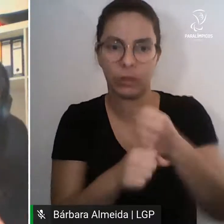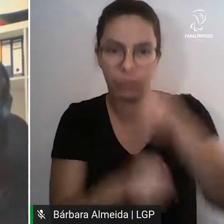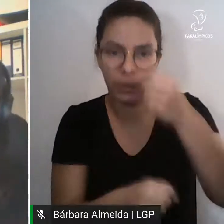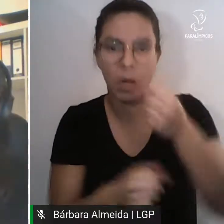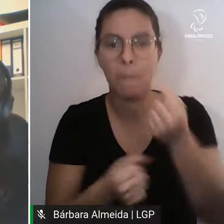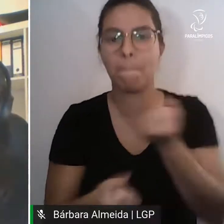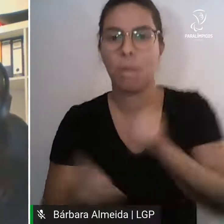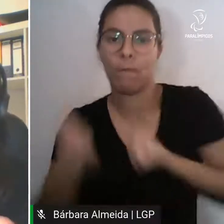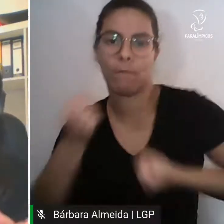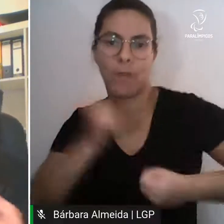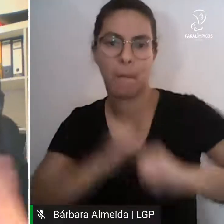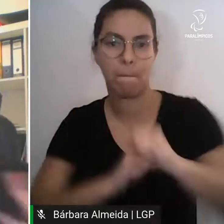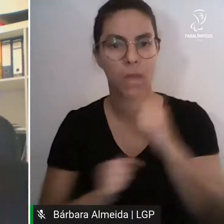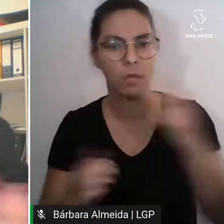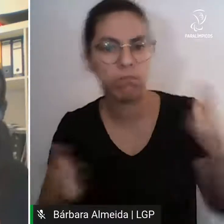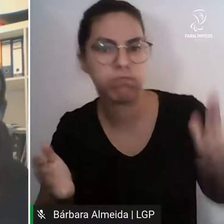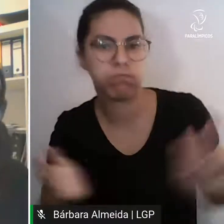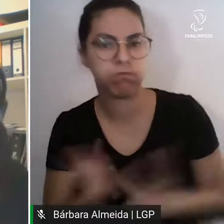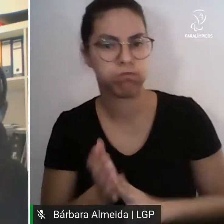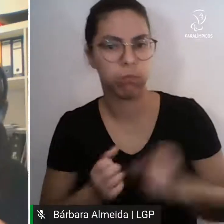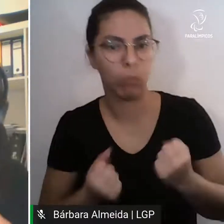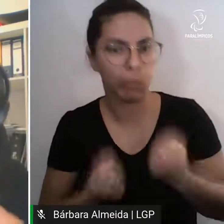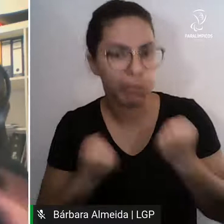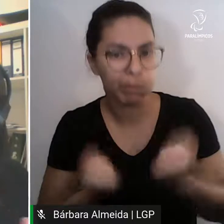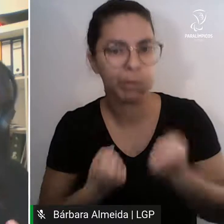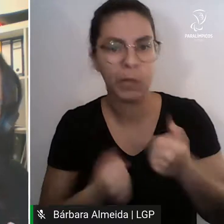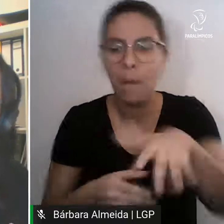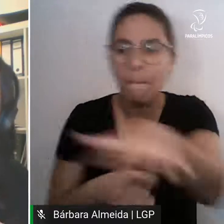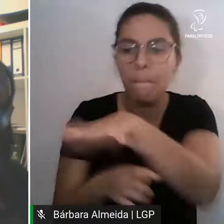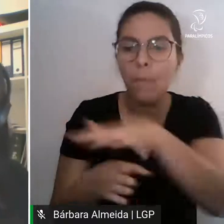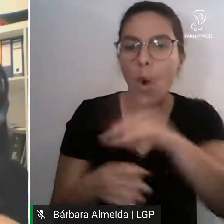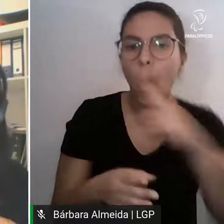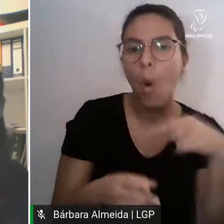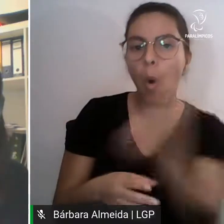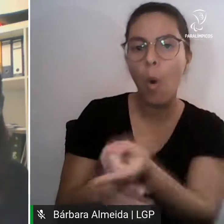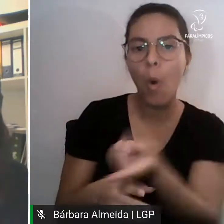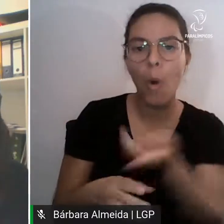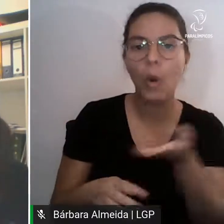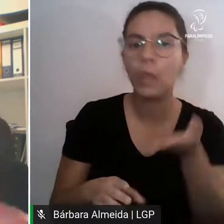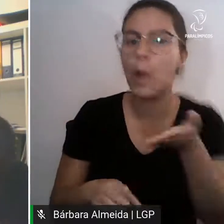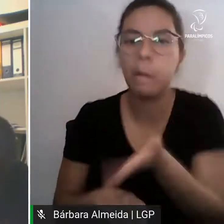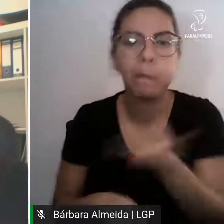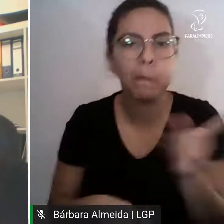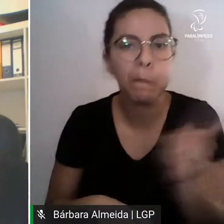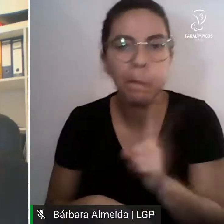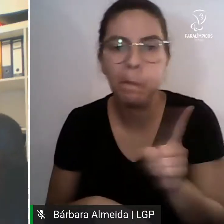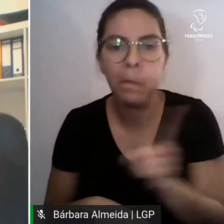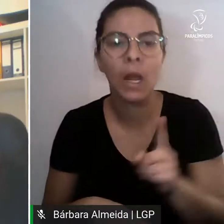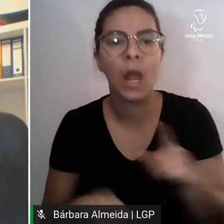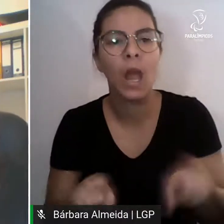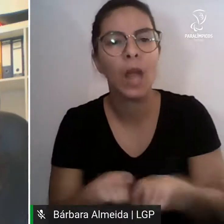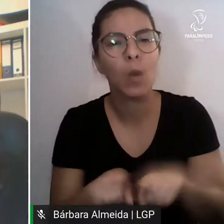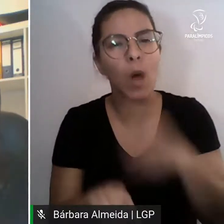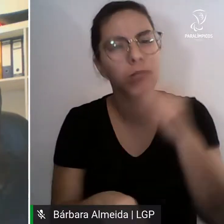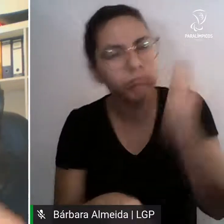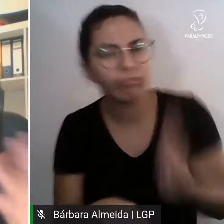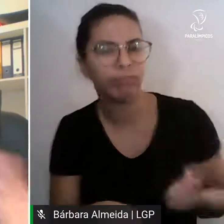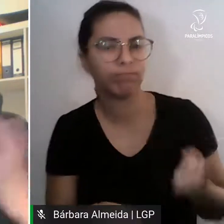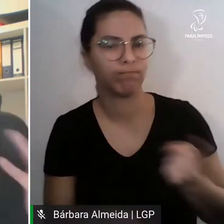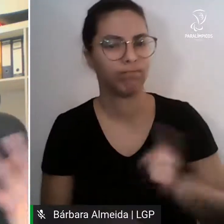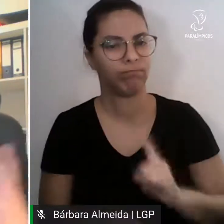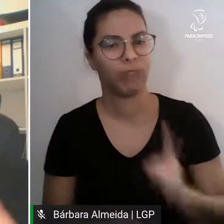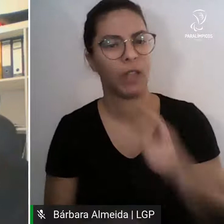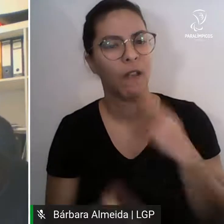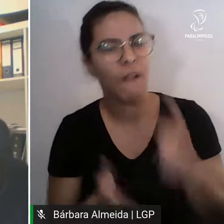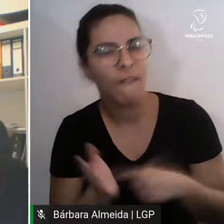de praticar outra coisa qualquer, não vai ser injusto para eles, não vamos estar a tirar o lugar deles numa equipa. E nós,